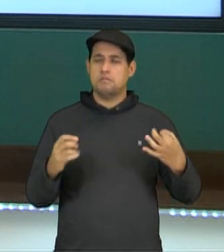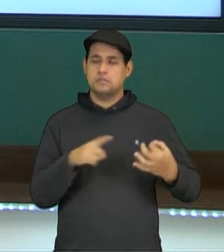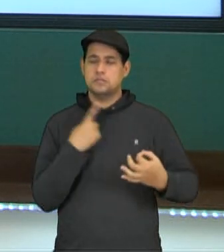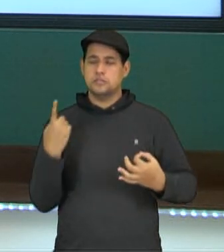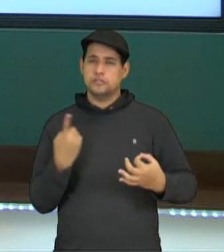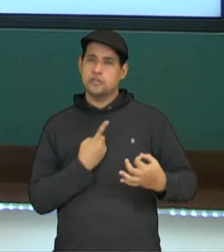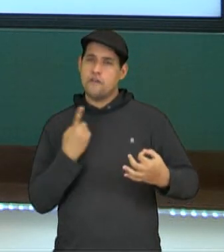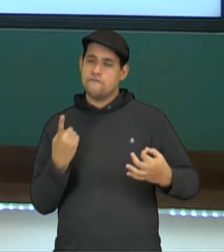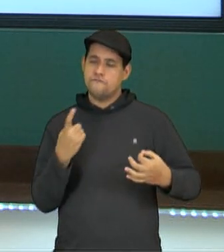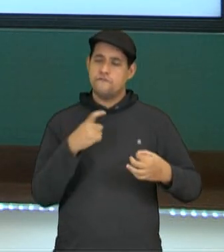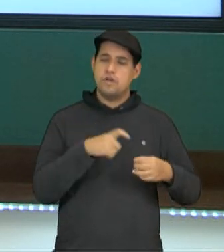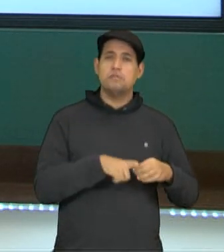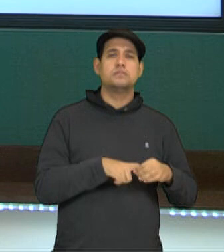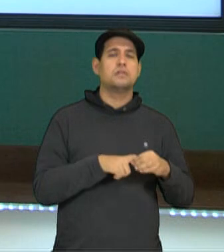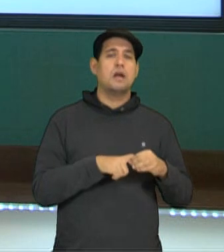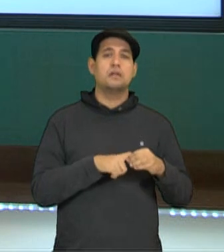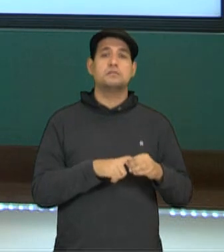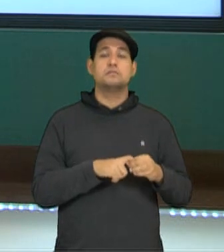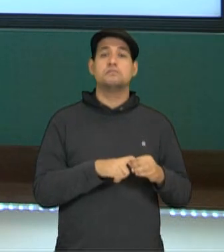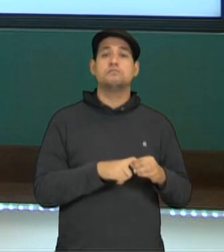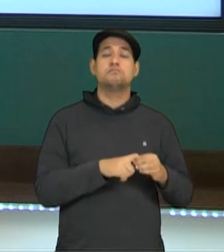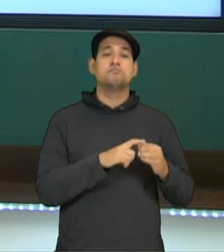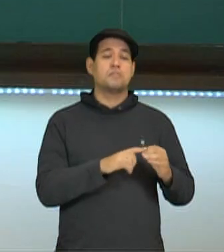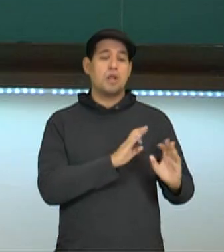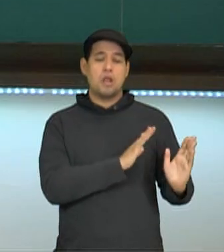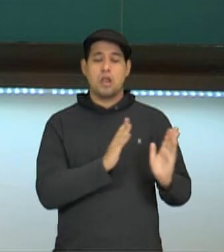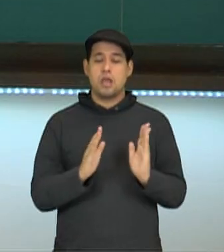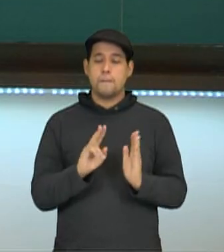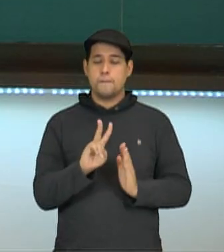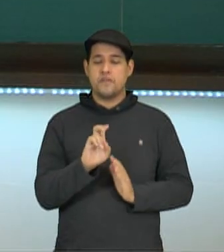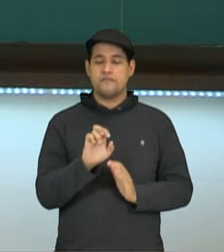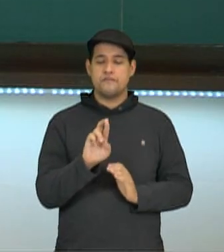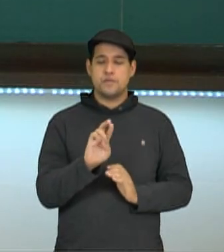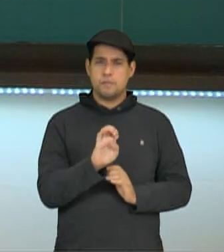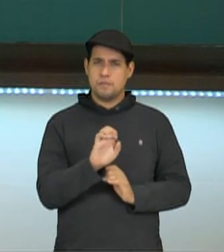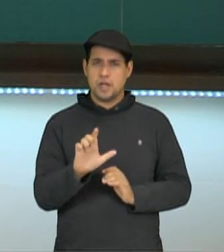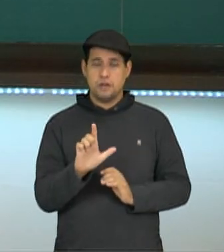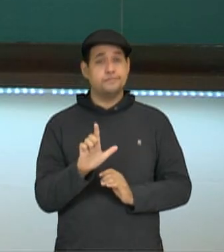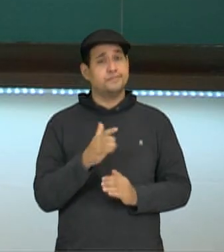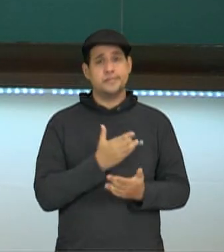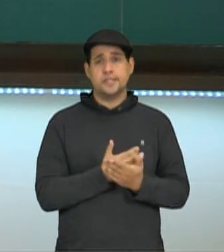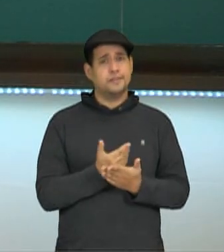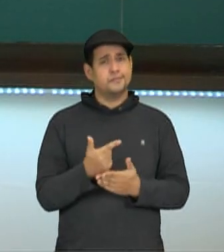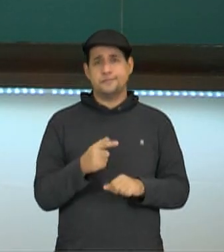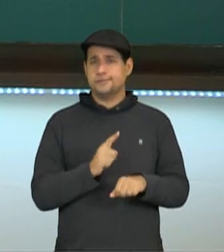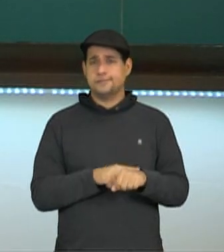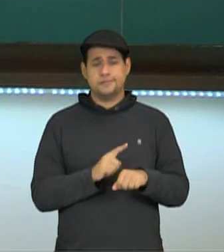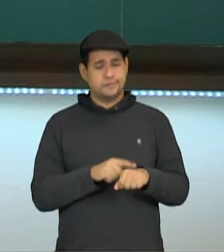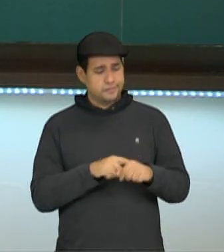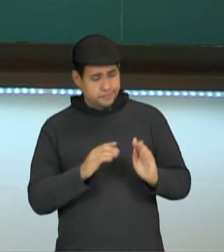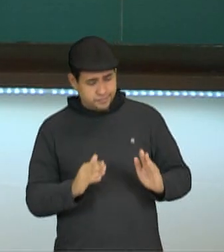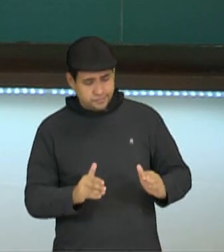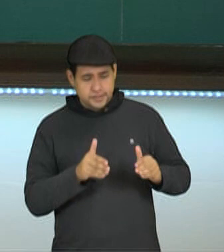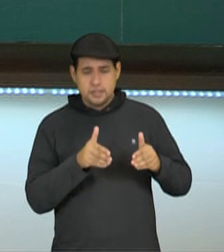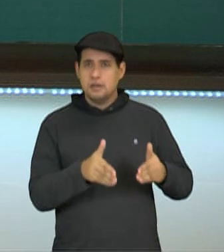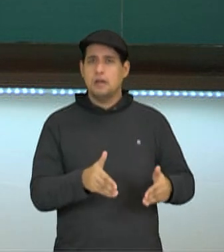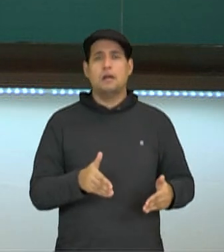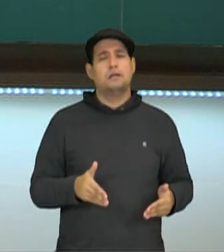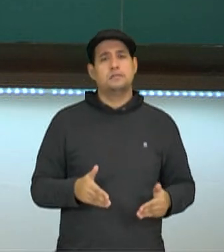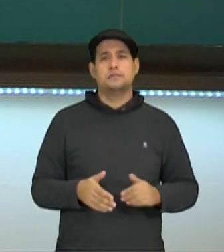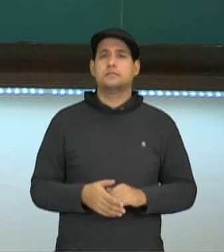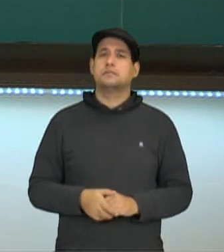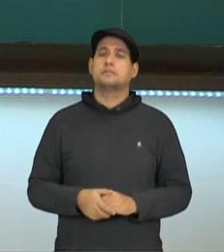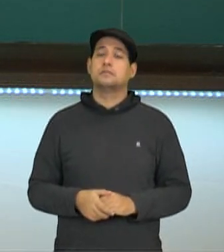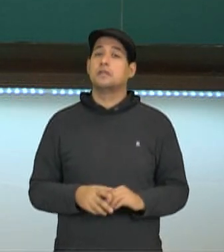retomar tempos verbais. Claro que aqui na nossa aula eu não vou ter tempo suficiente para me debruçar sobre tempos verbais de um modo